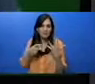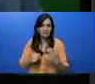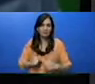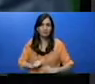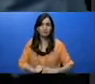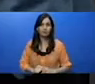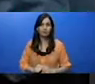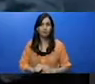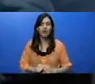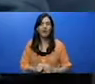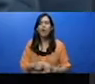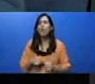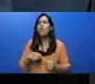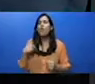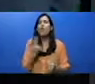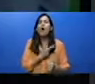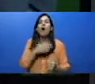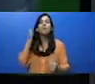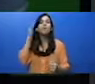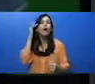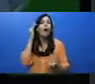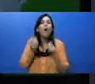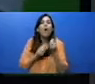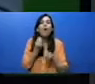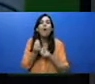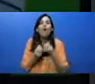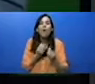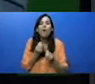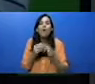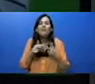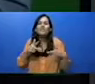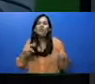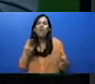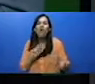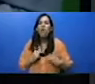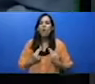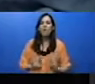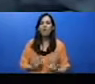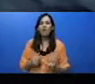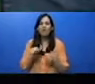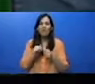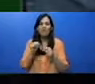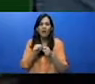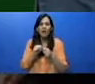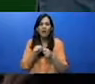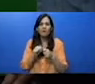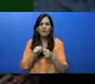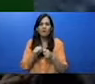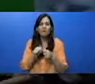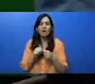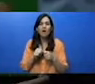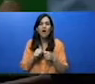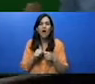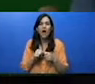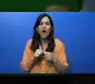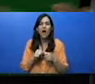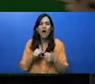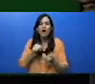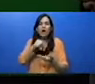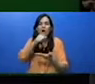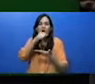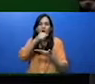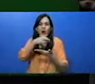entender como estas ações ameaçam a biodiversidade.